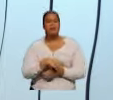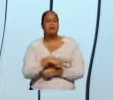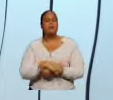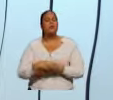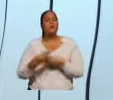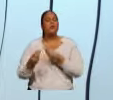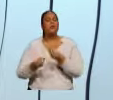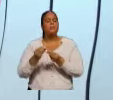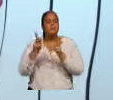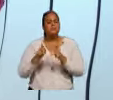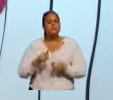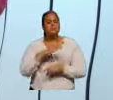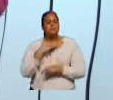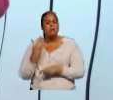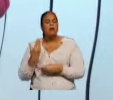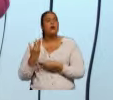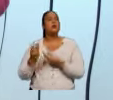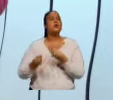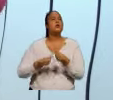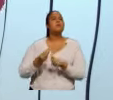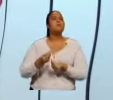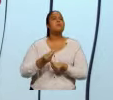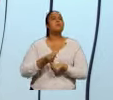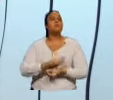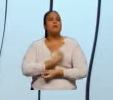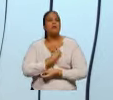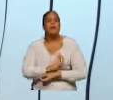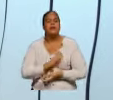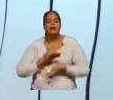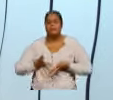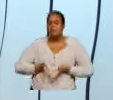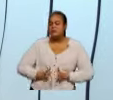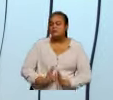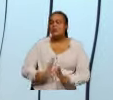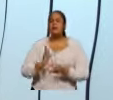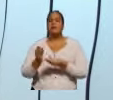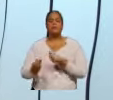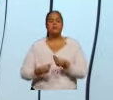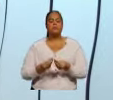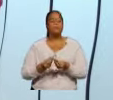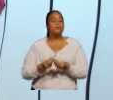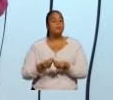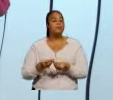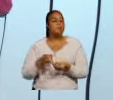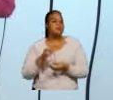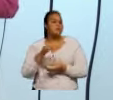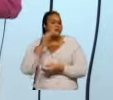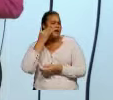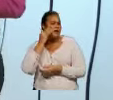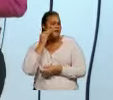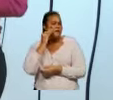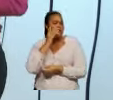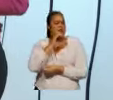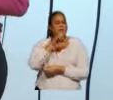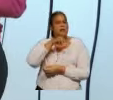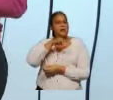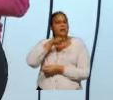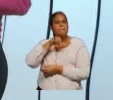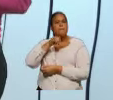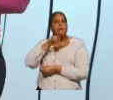mortalidade então sempre que você escutar o termo demografia é um estudo das populações